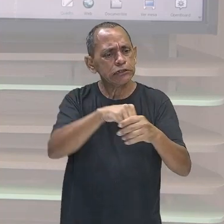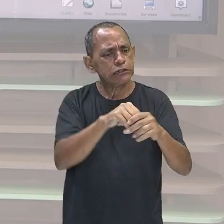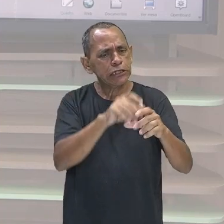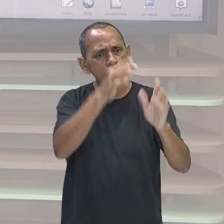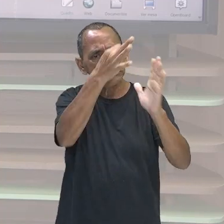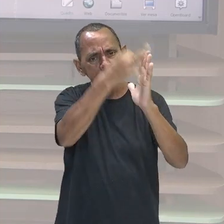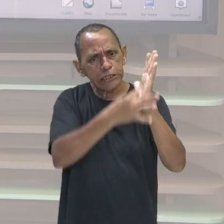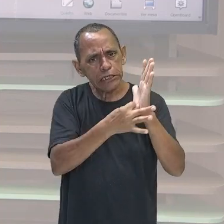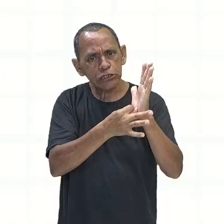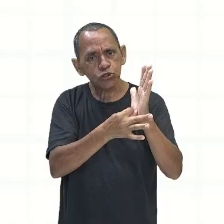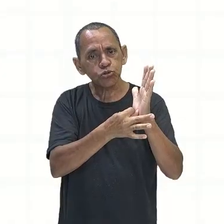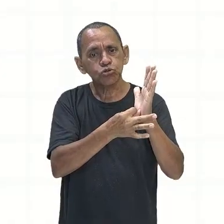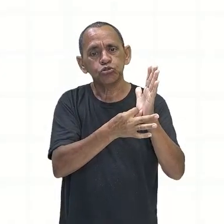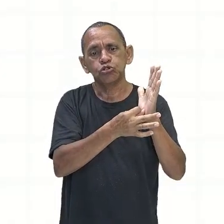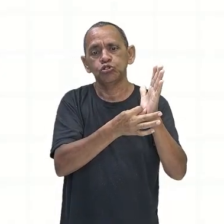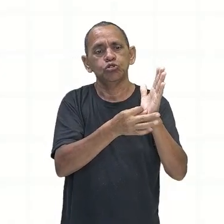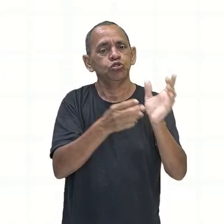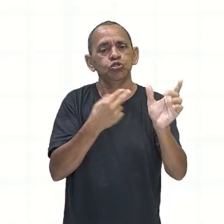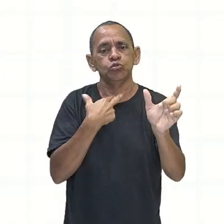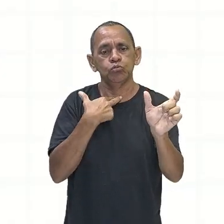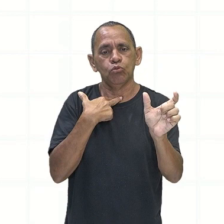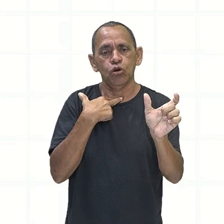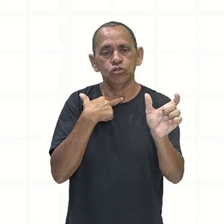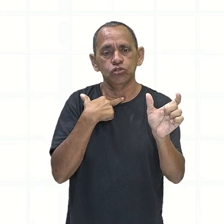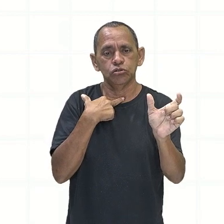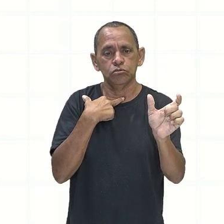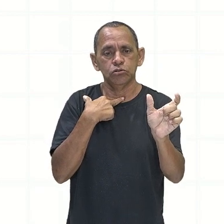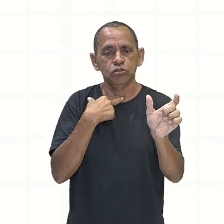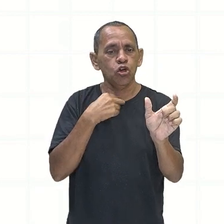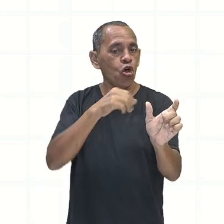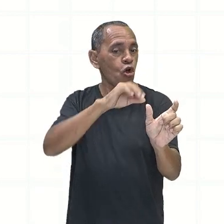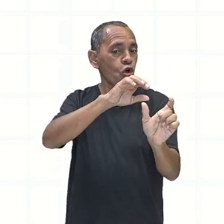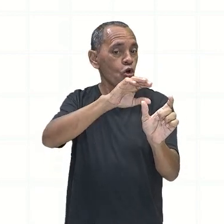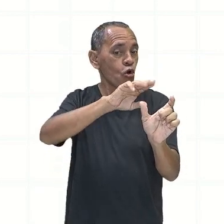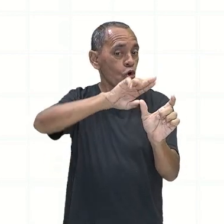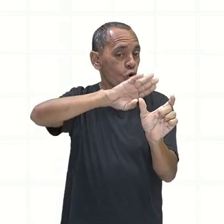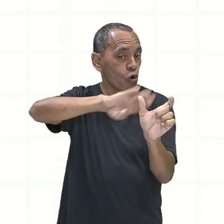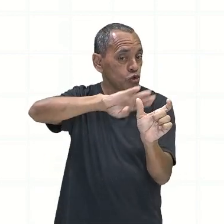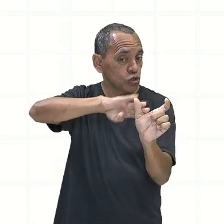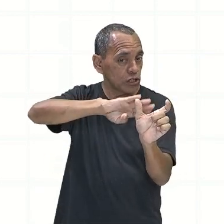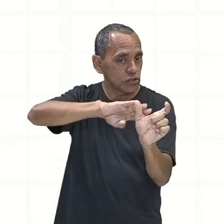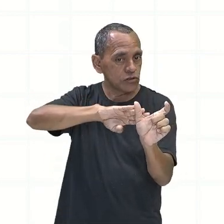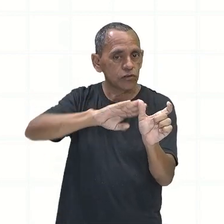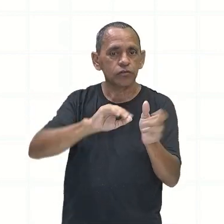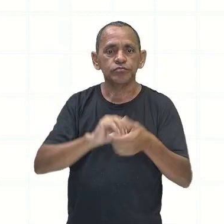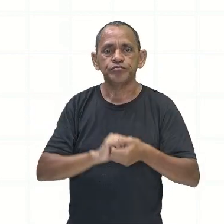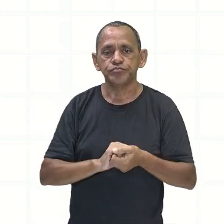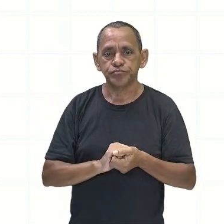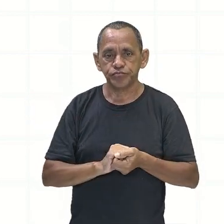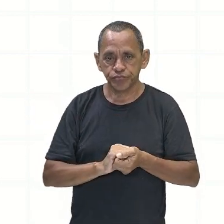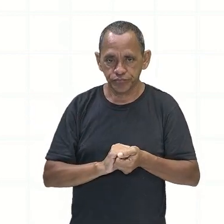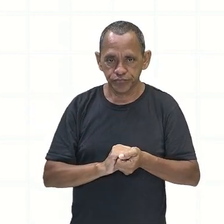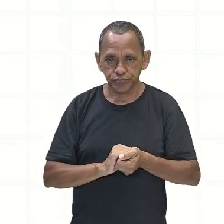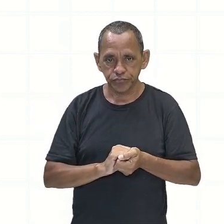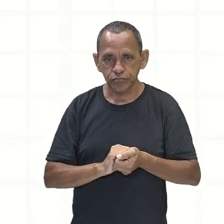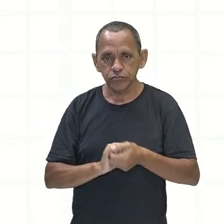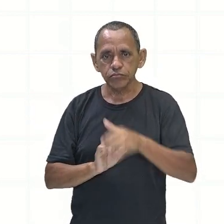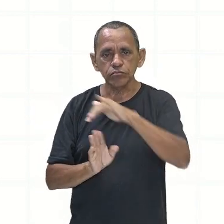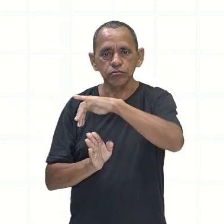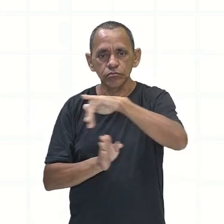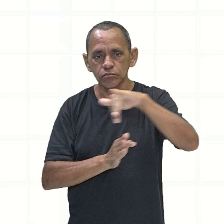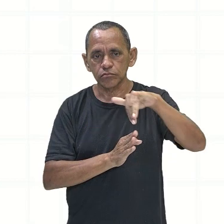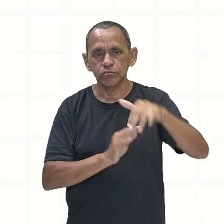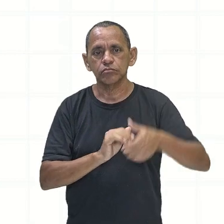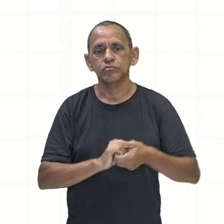denotativa, certo? Seguindo, nós temos a linguagem conotativa. Onde é que ela está presente? Ela